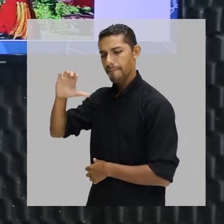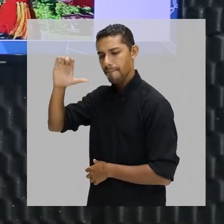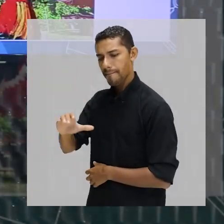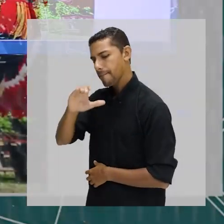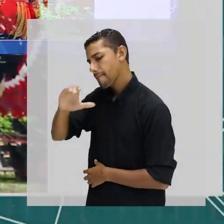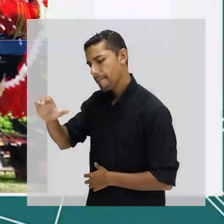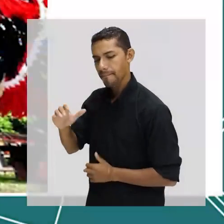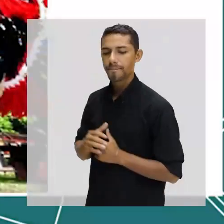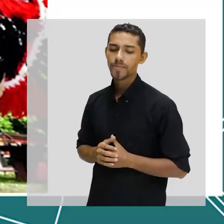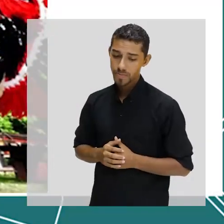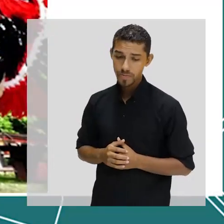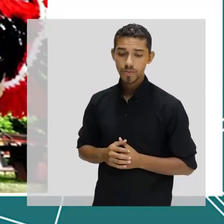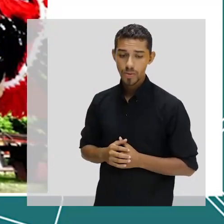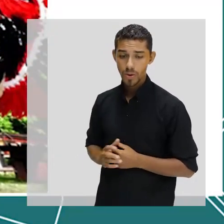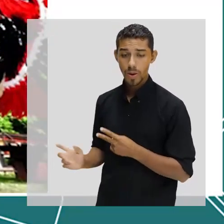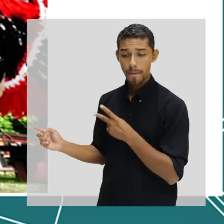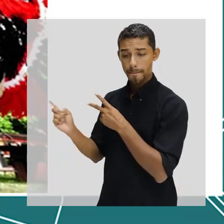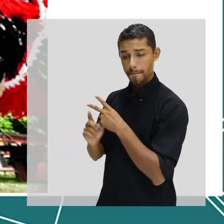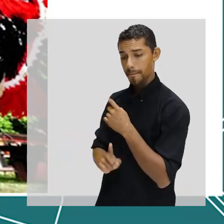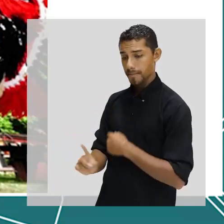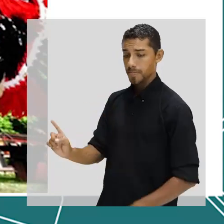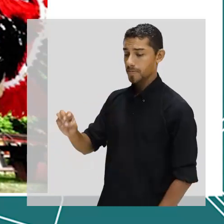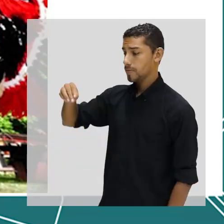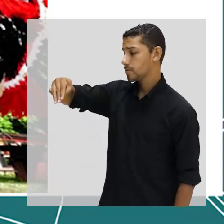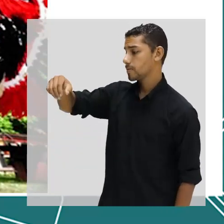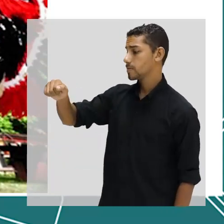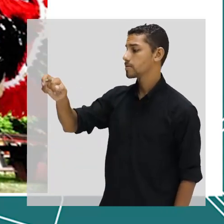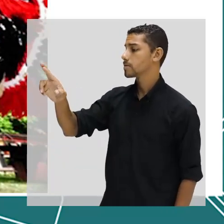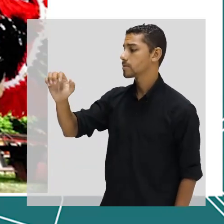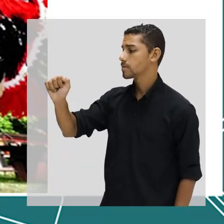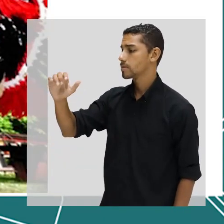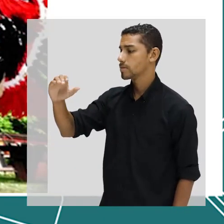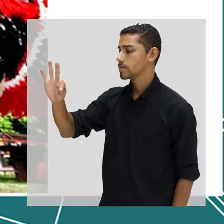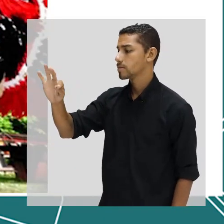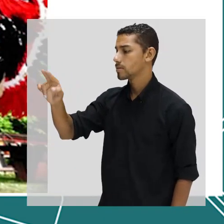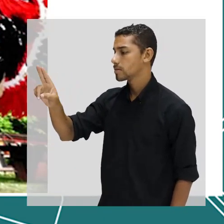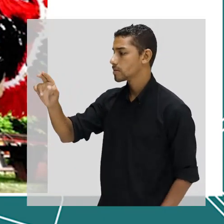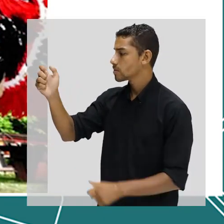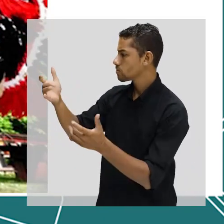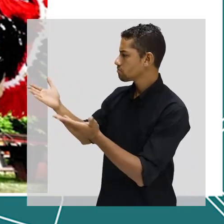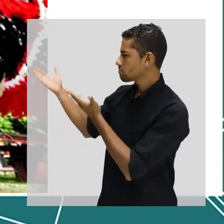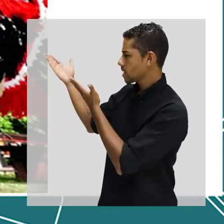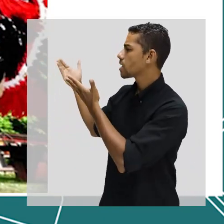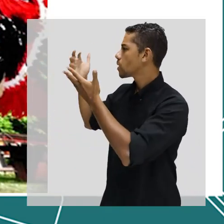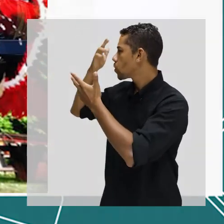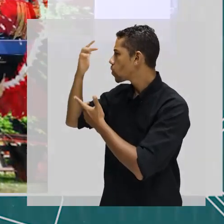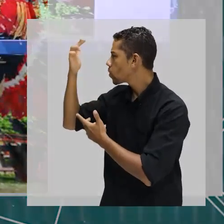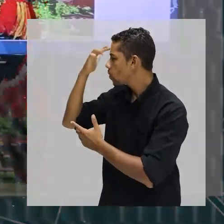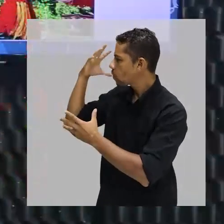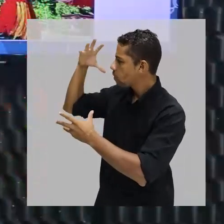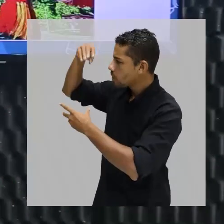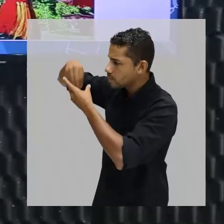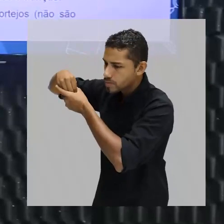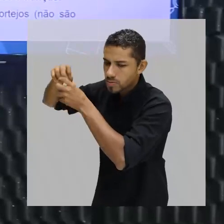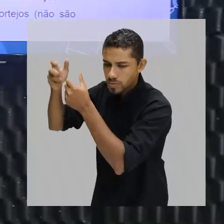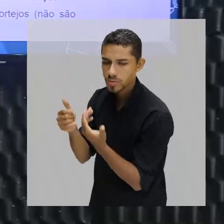cristãs. Maracatu, né? O interessante do maracatu é que ele tem toda uma história por trás. Ele é um reisado.